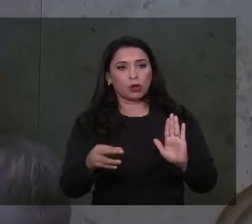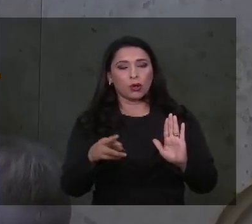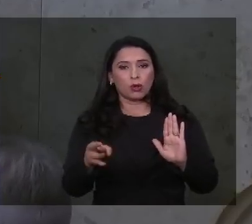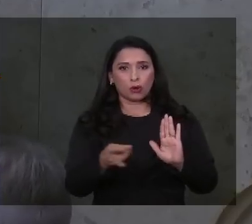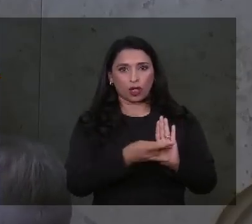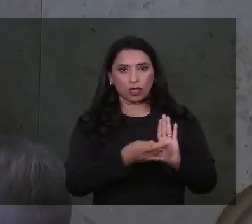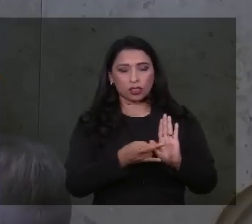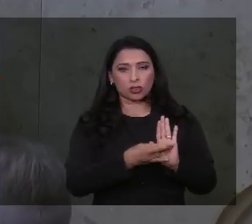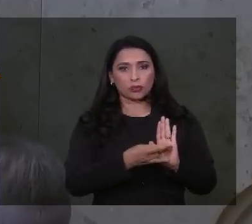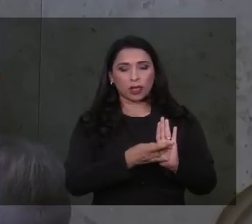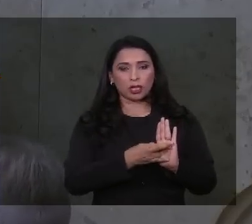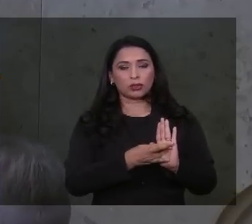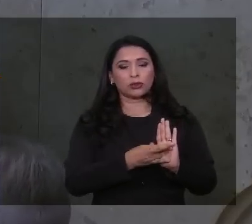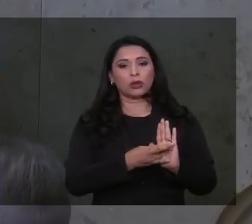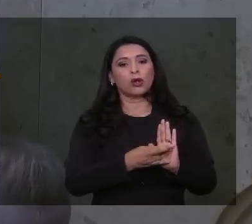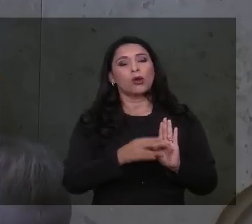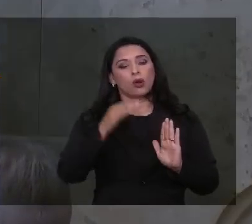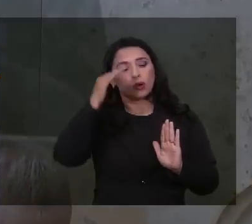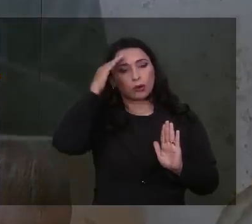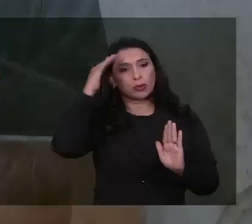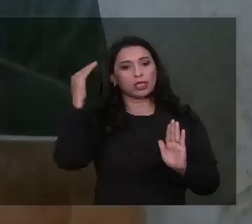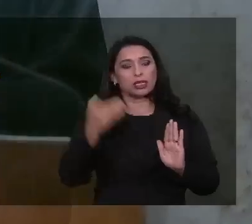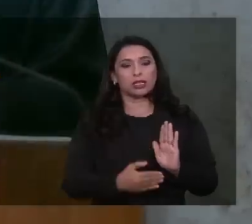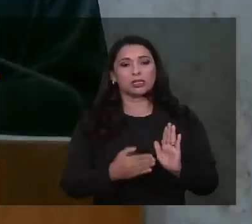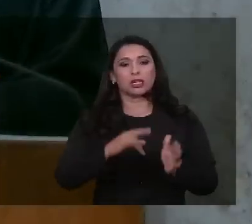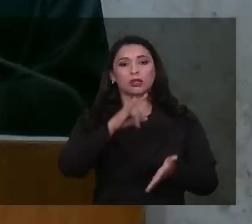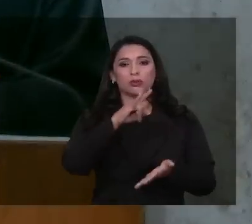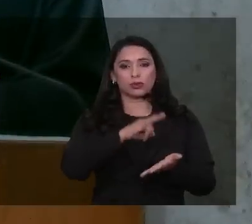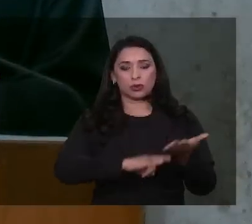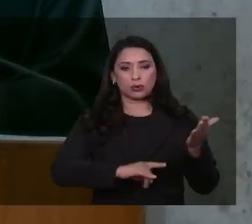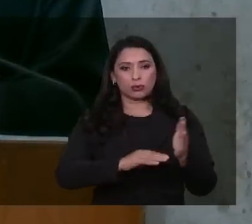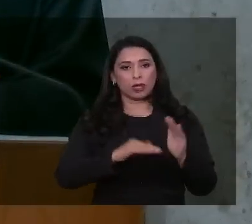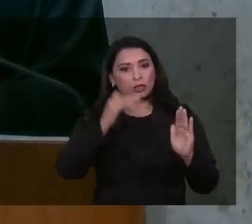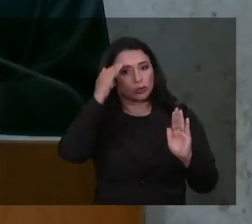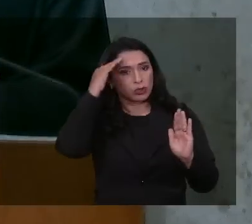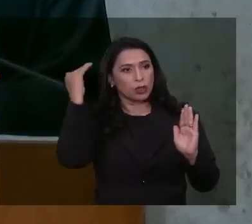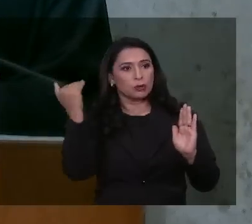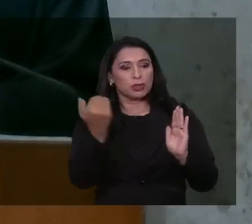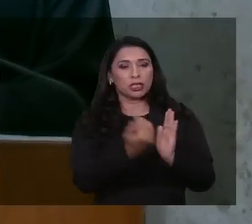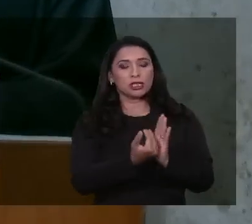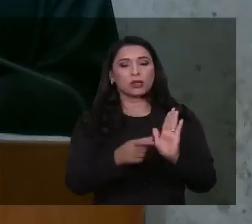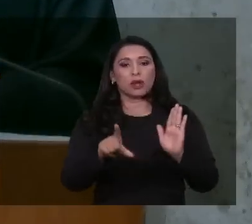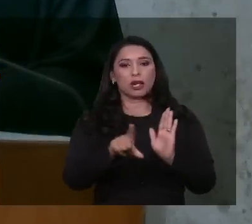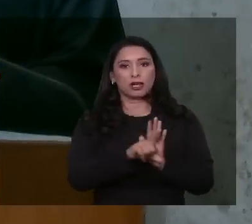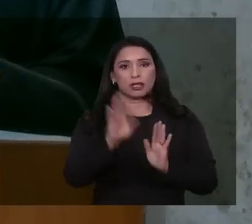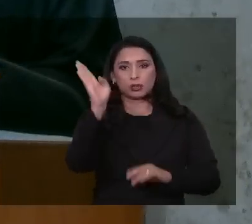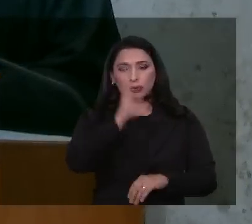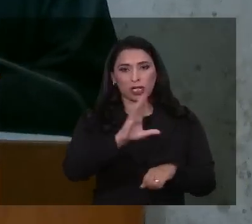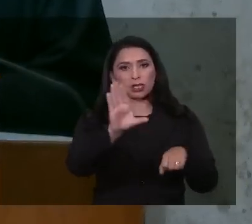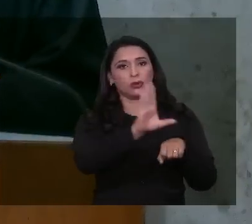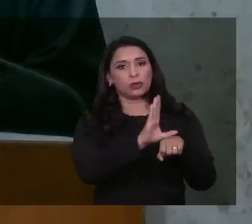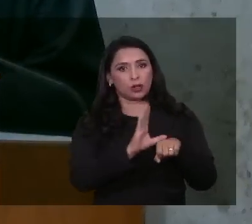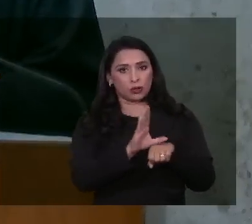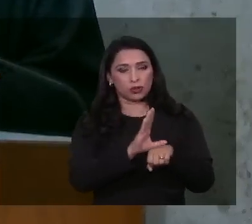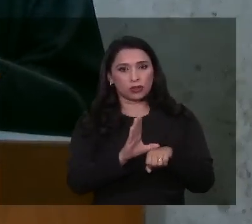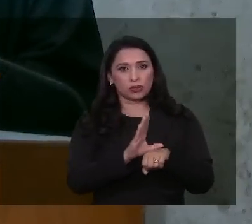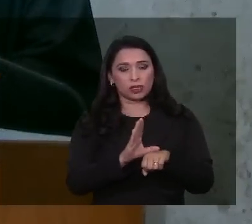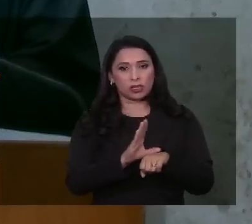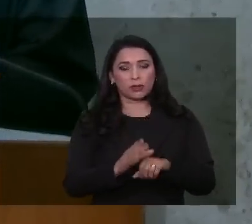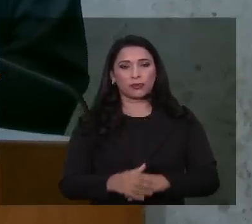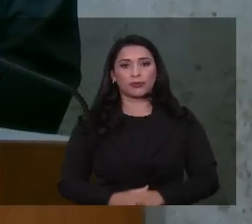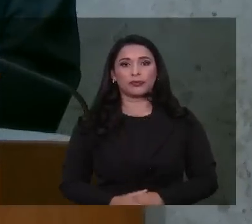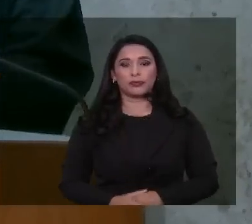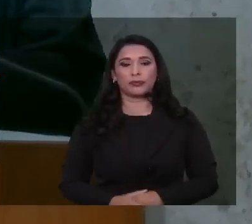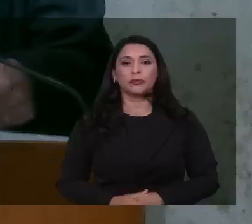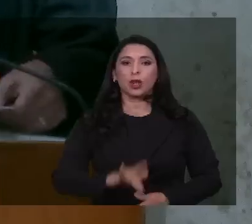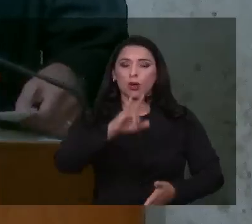cumprir os deveres dos cargos nos termos da Constituição e das leis da República. Ato contínuo, lavrou-se